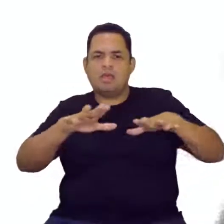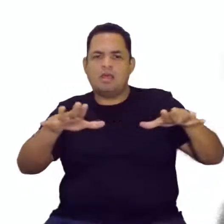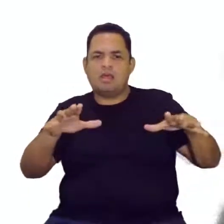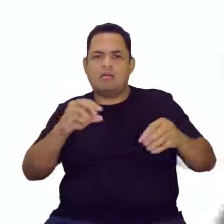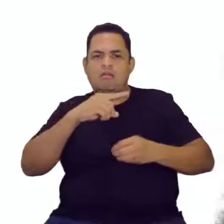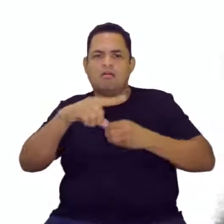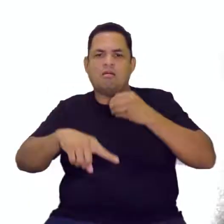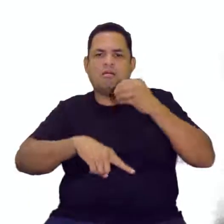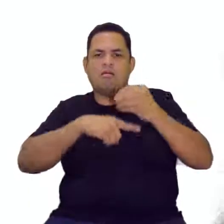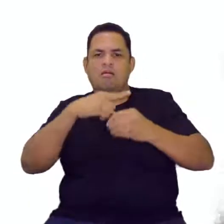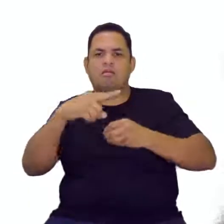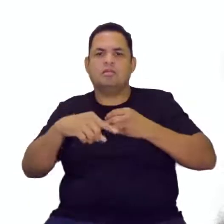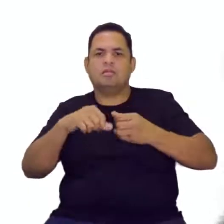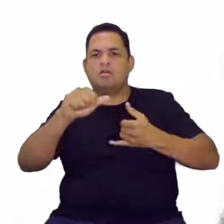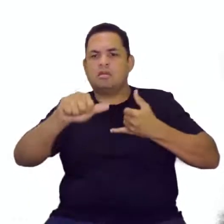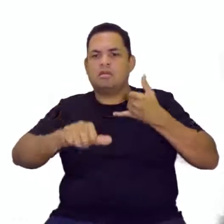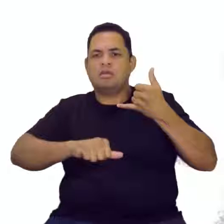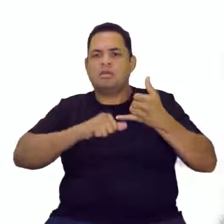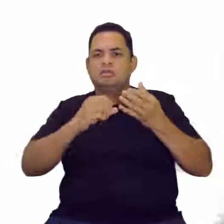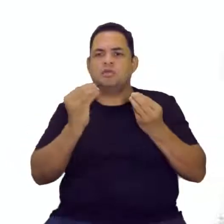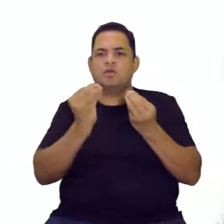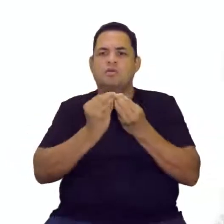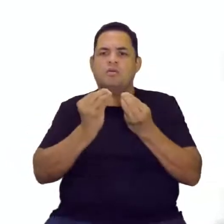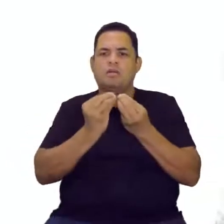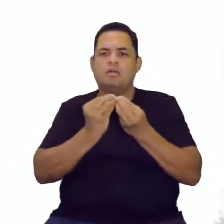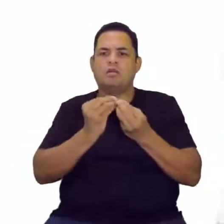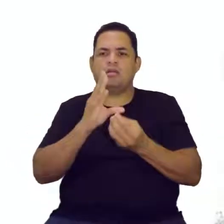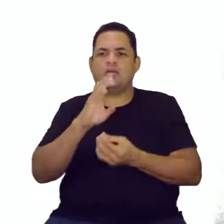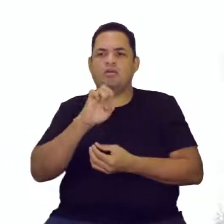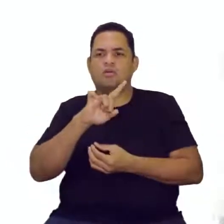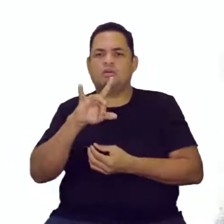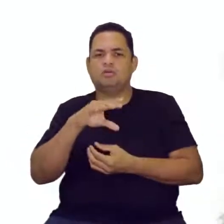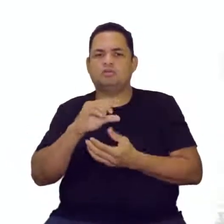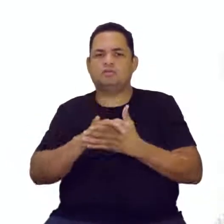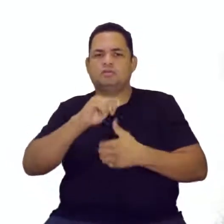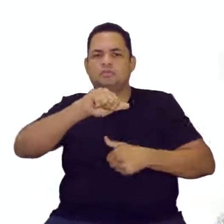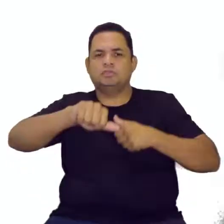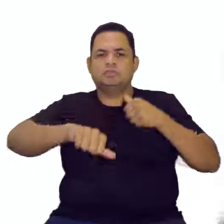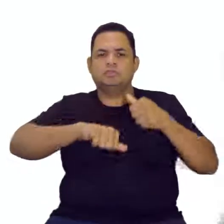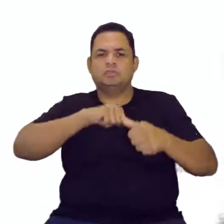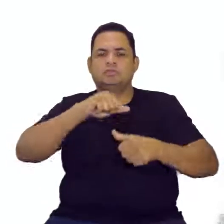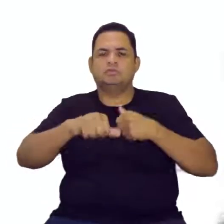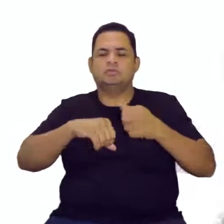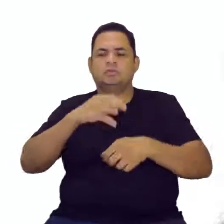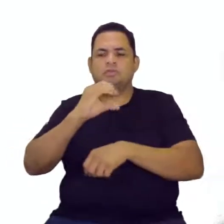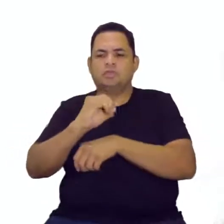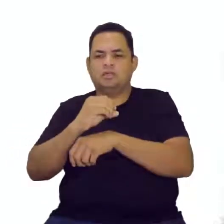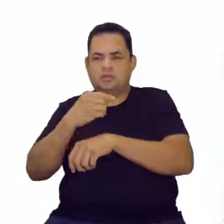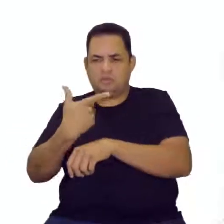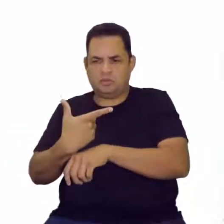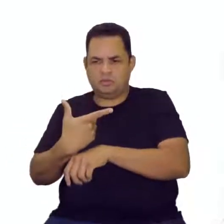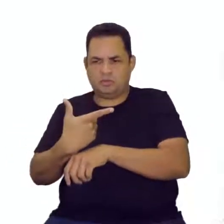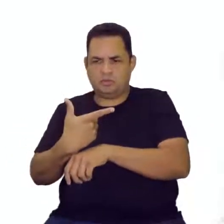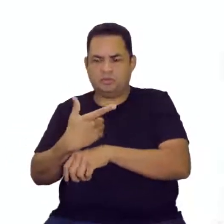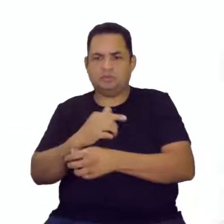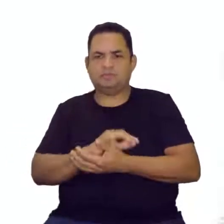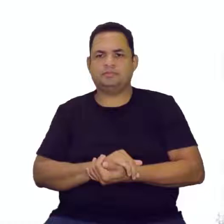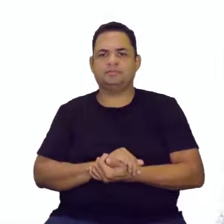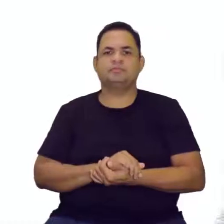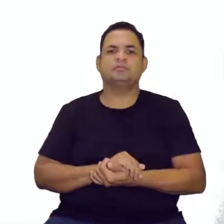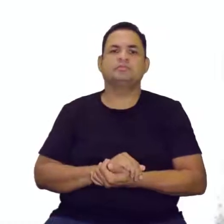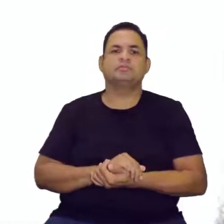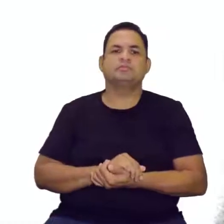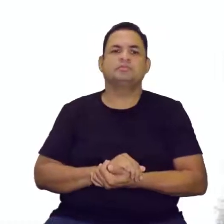reagem com as moléculas de ozônio, as transformando em gás oxigênio. Então a gente tinha lá o